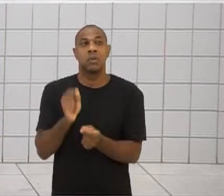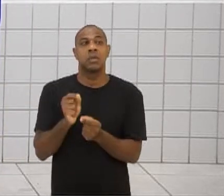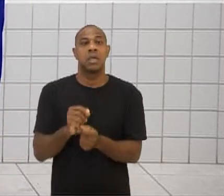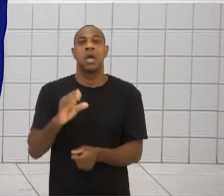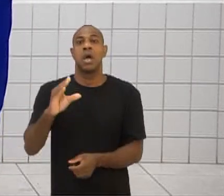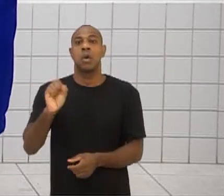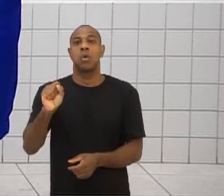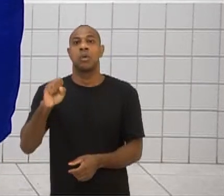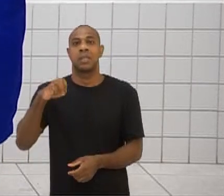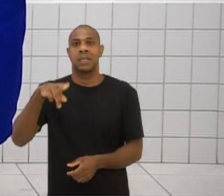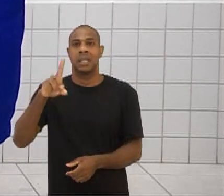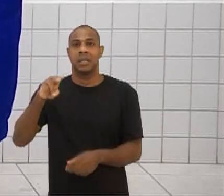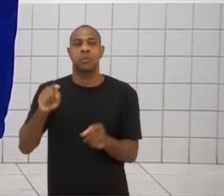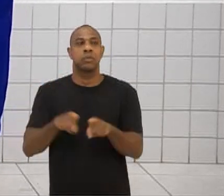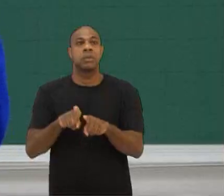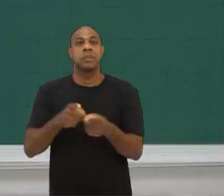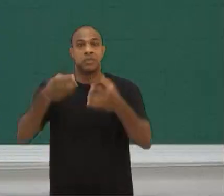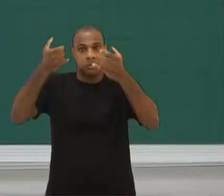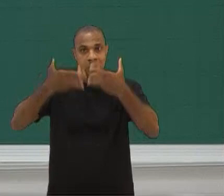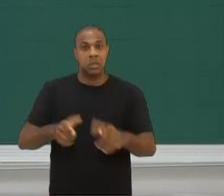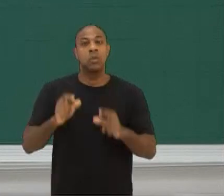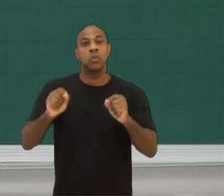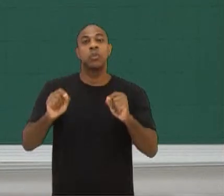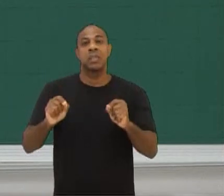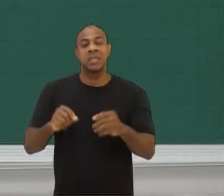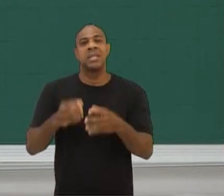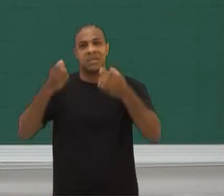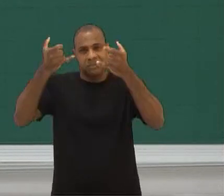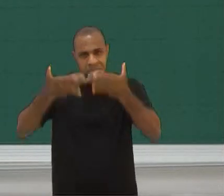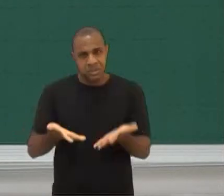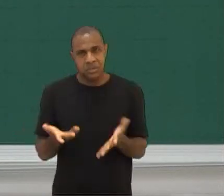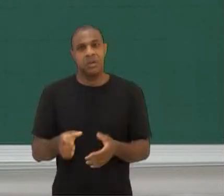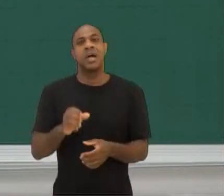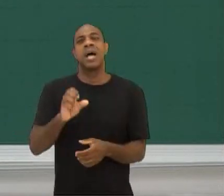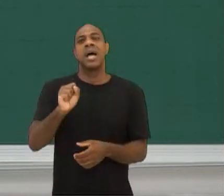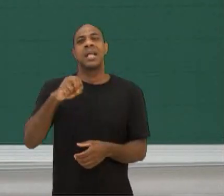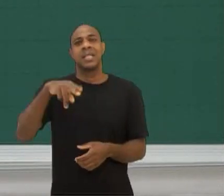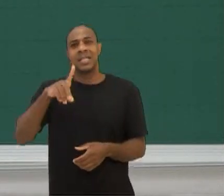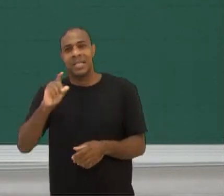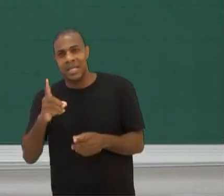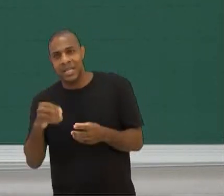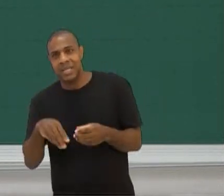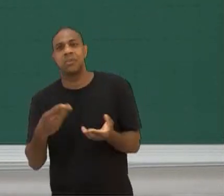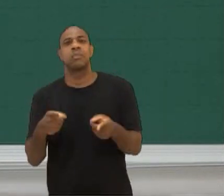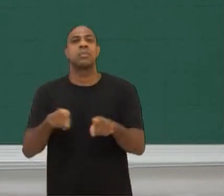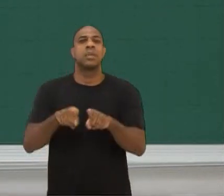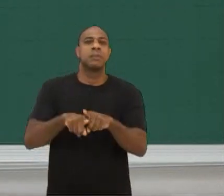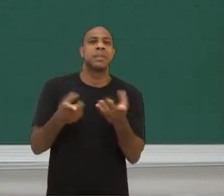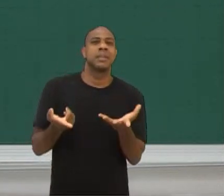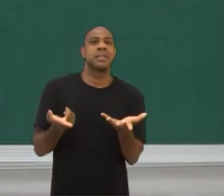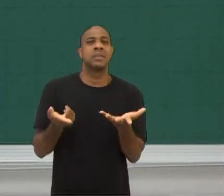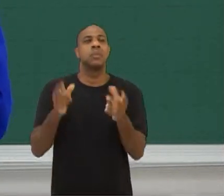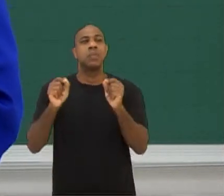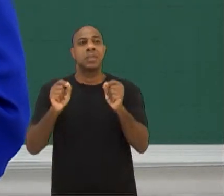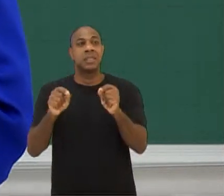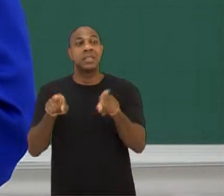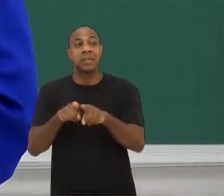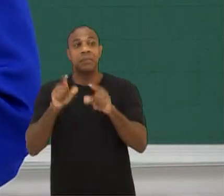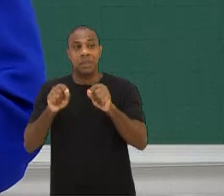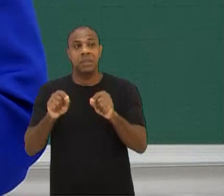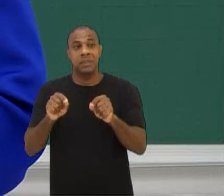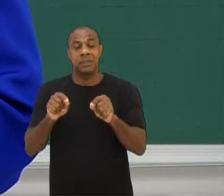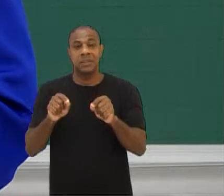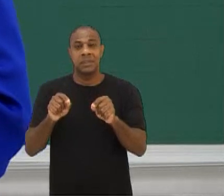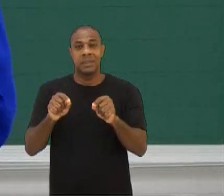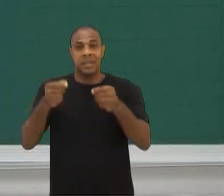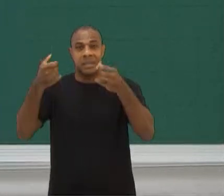a gente falou hoje na aula, né, da função seno, da função cosseno, né, a gente pensou alguma coisa. E também depois, no futuro,